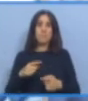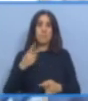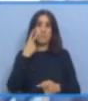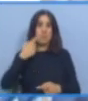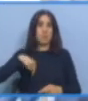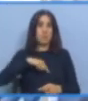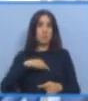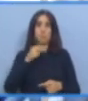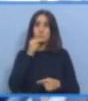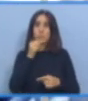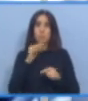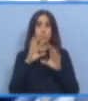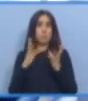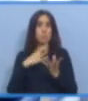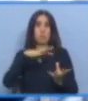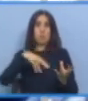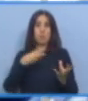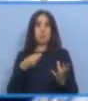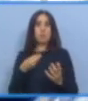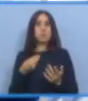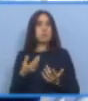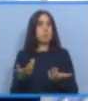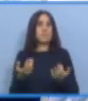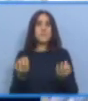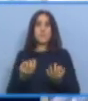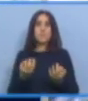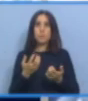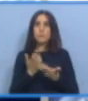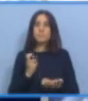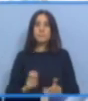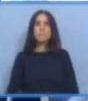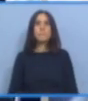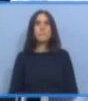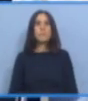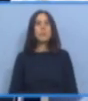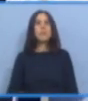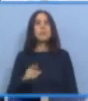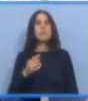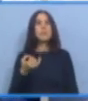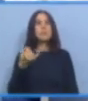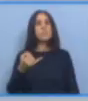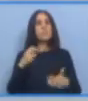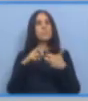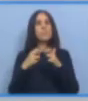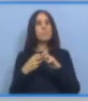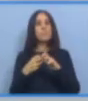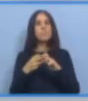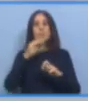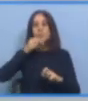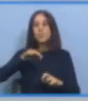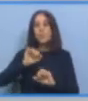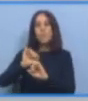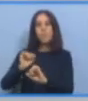vida à escala mundial e de forma muito relevante. Que não se podem depois circunscrever os problemas a um